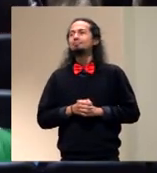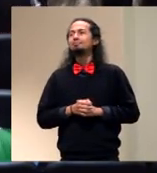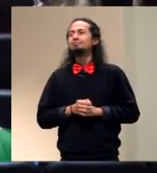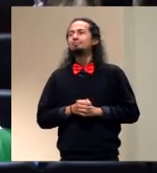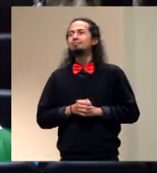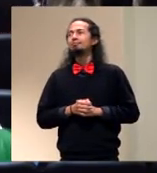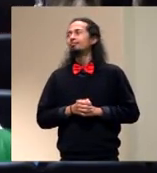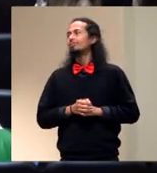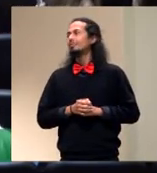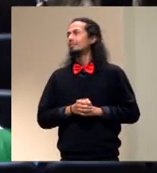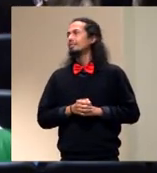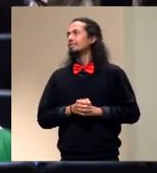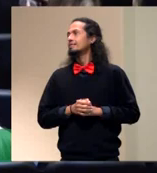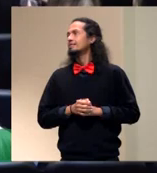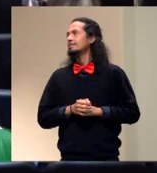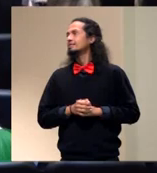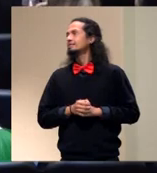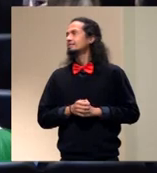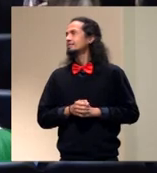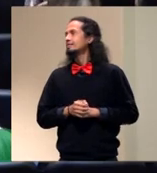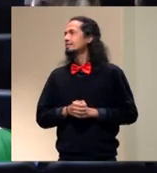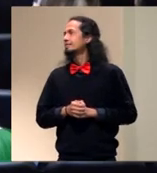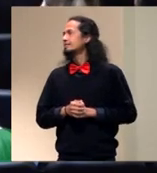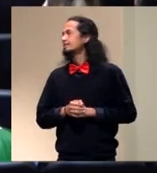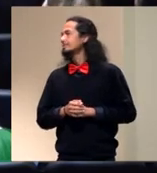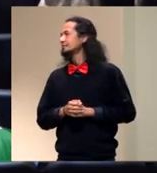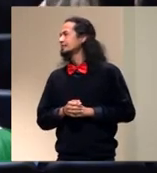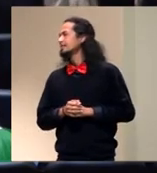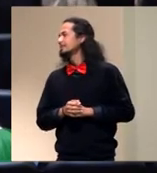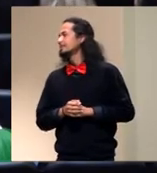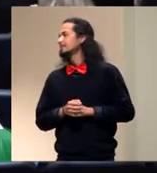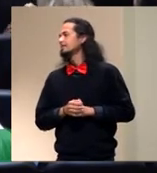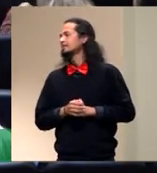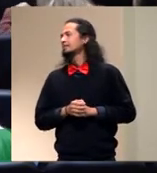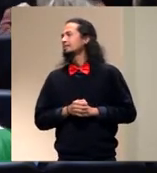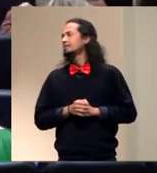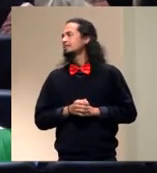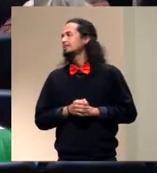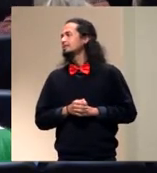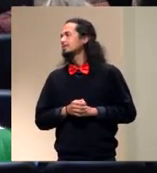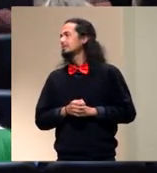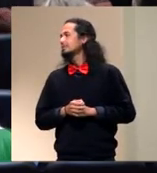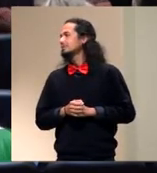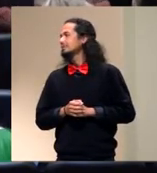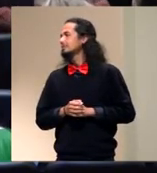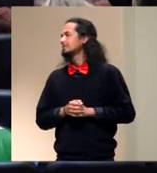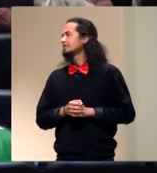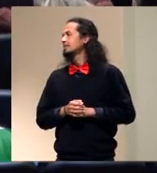Então, não havendo a... tem. Aqui, espera um pouquinho.